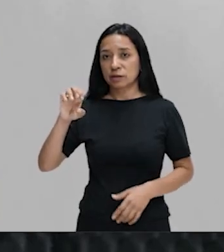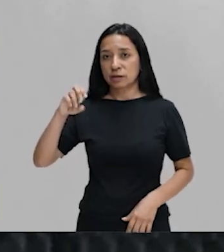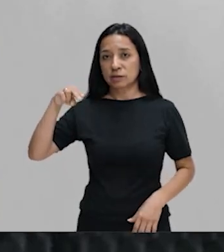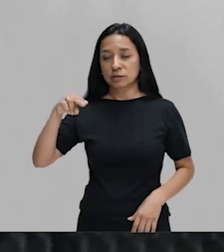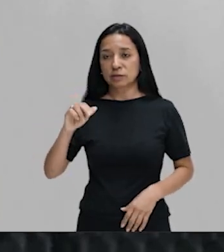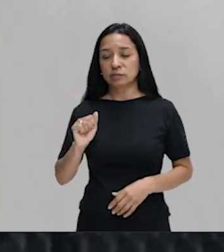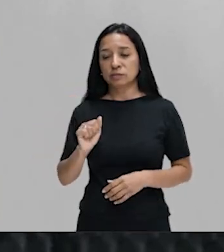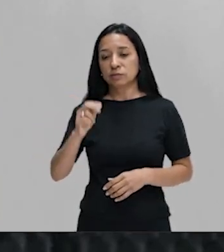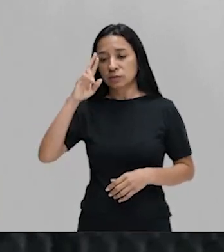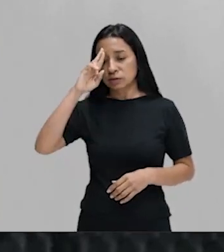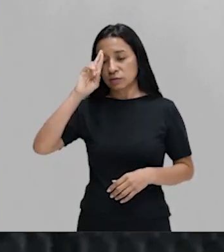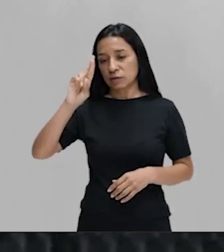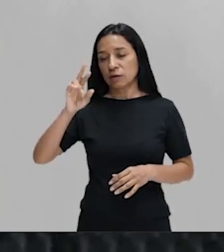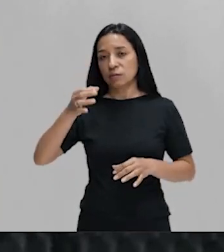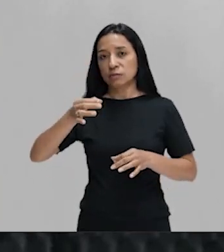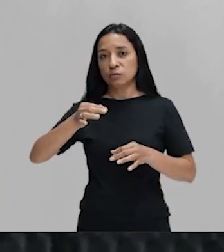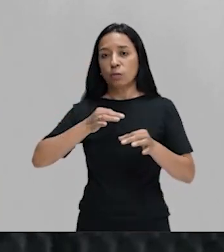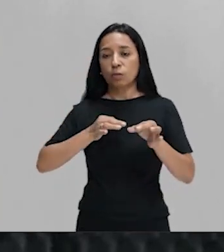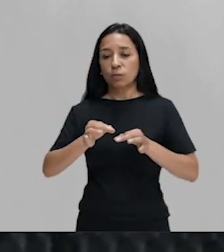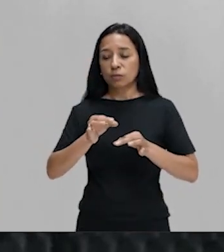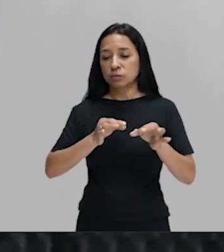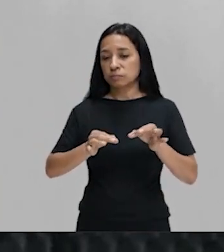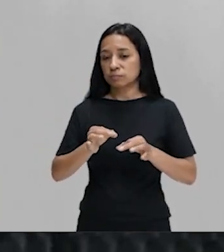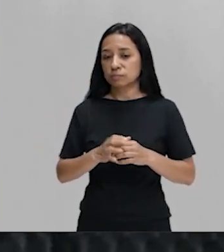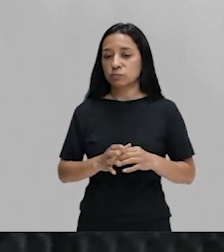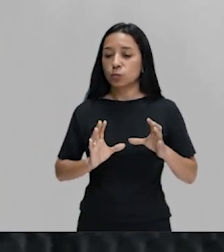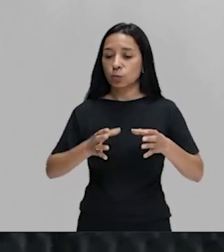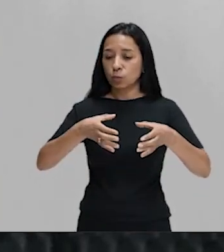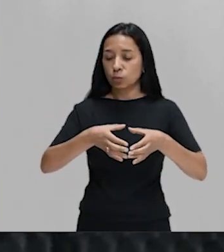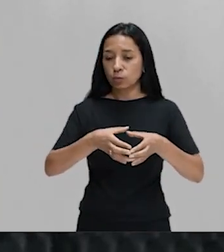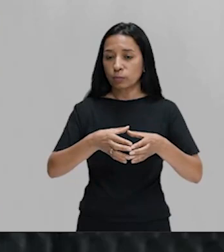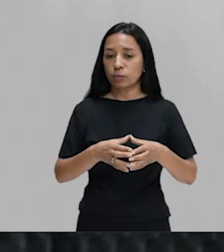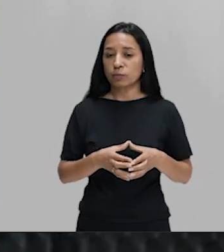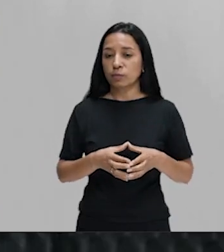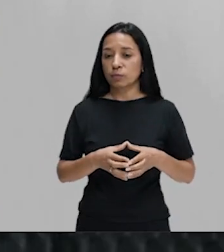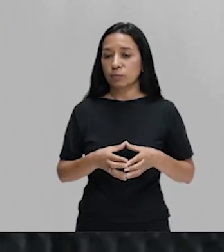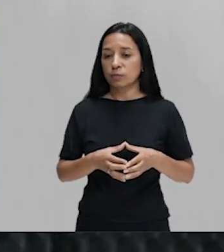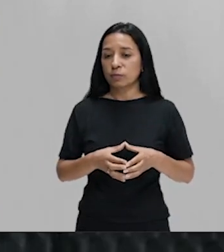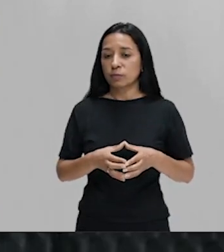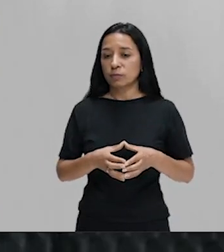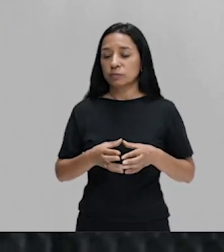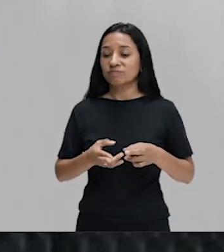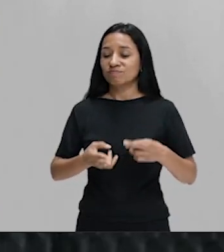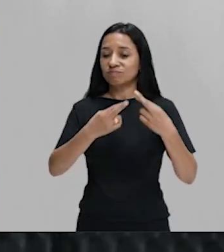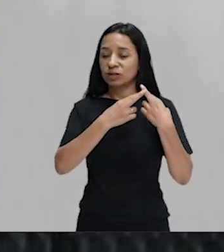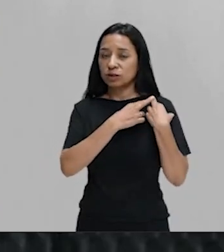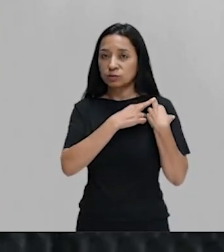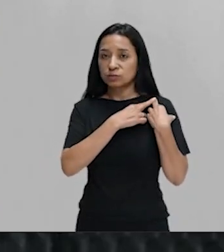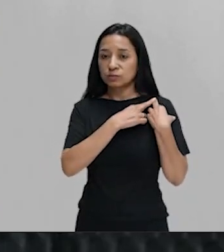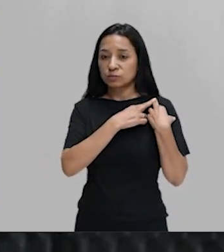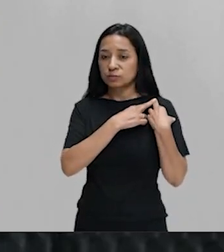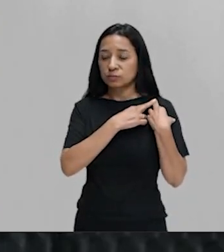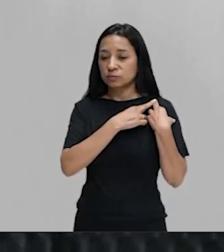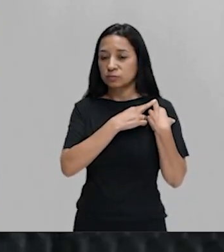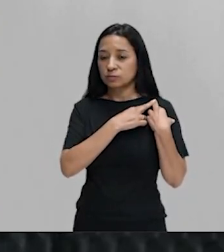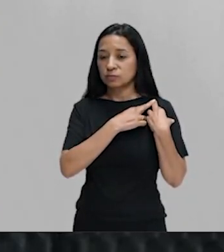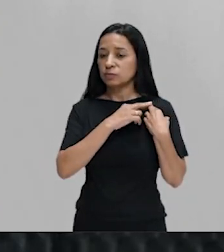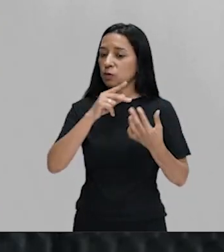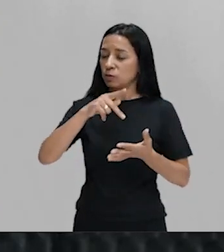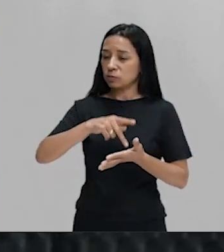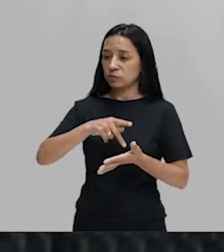essa organização. Essa organização foi ela que assumiu a autoria dos atentados do 11 de